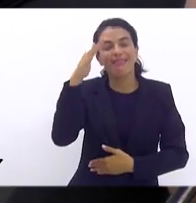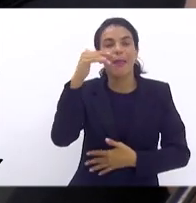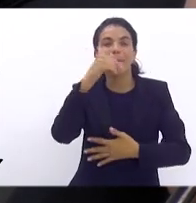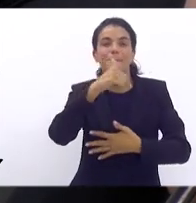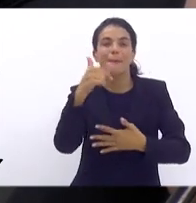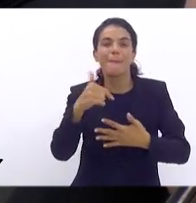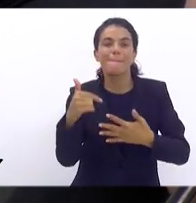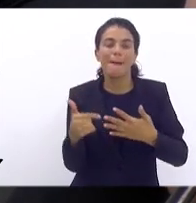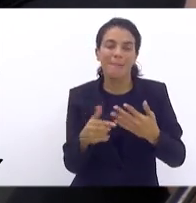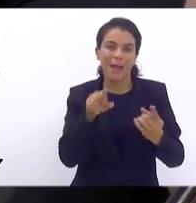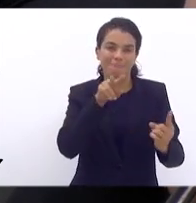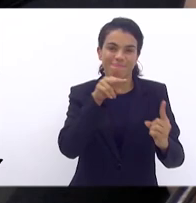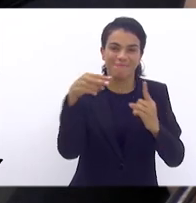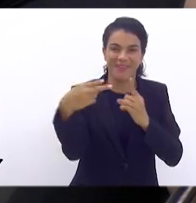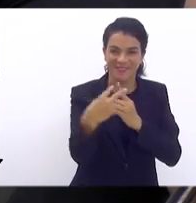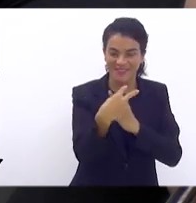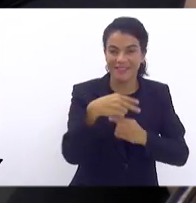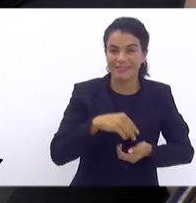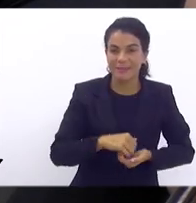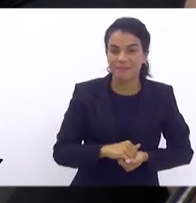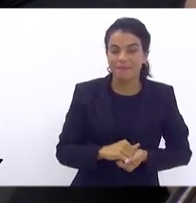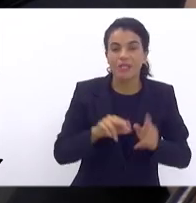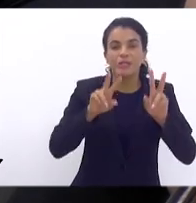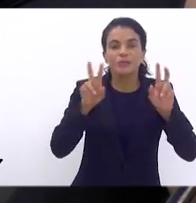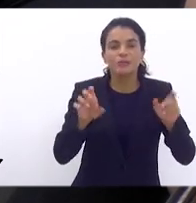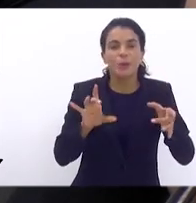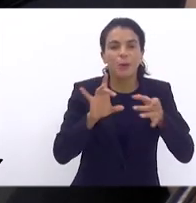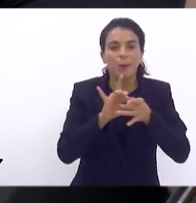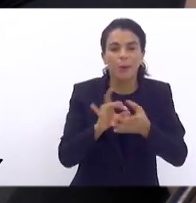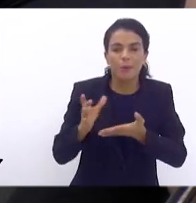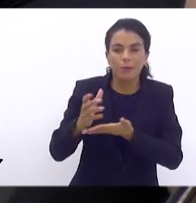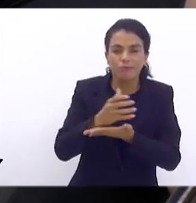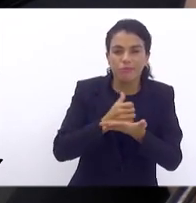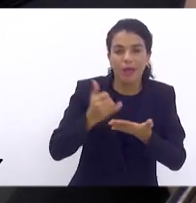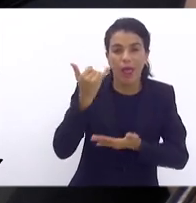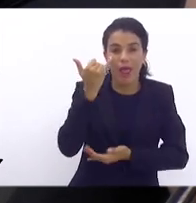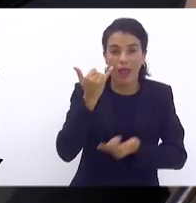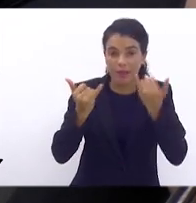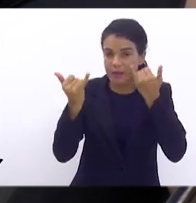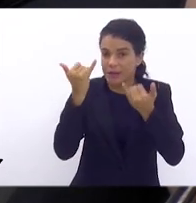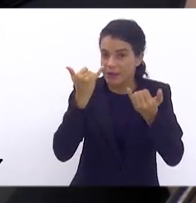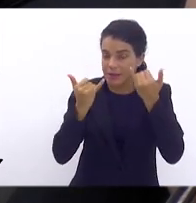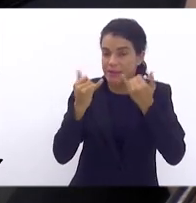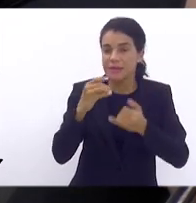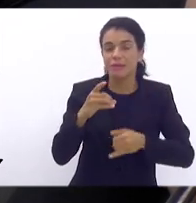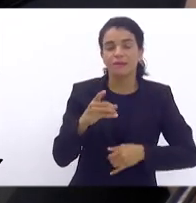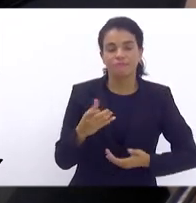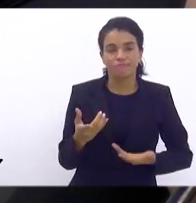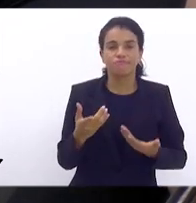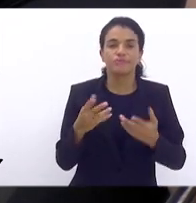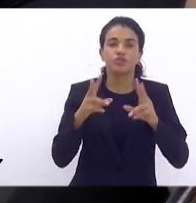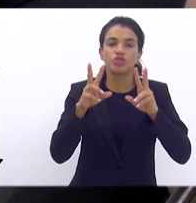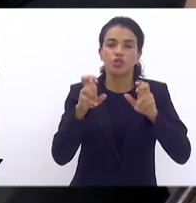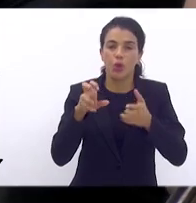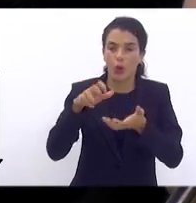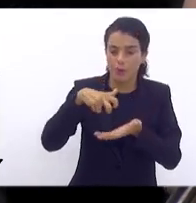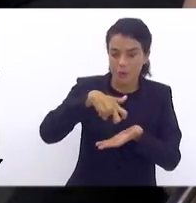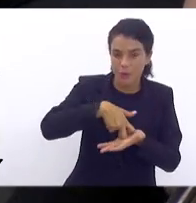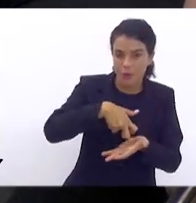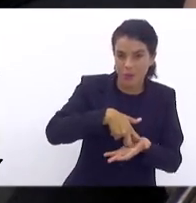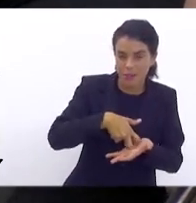vistas né peculiaridades com relação aos dados eu acho que dados sobre as punições